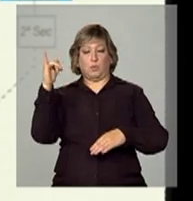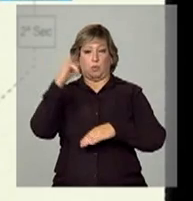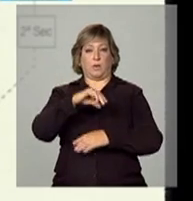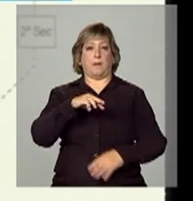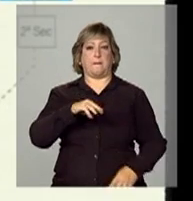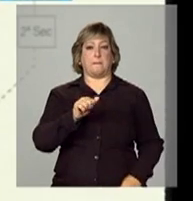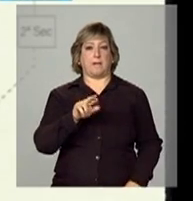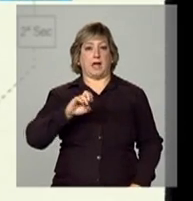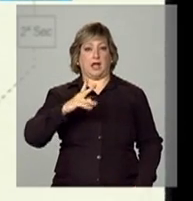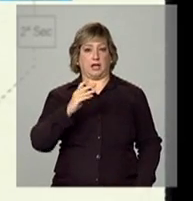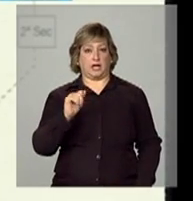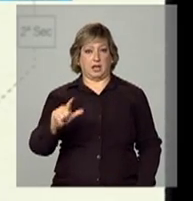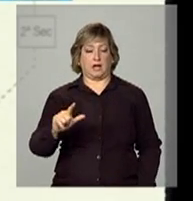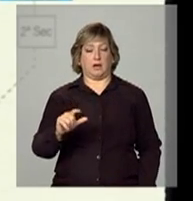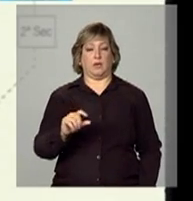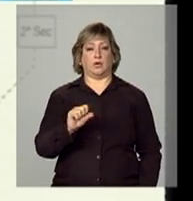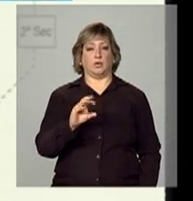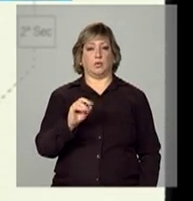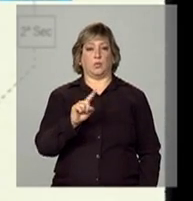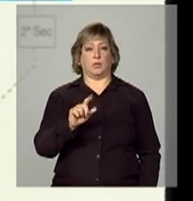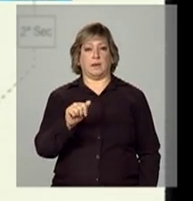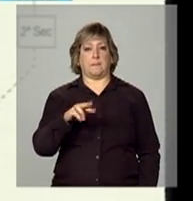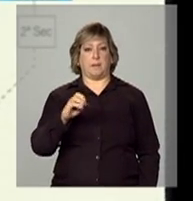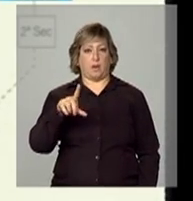Ar, Márcio de Souza Melo.